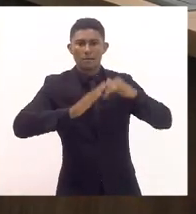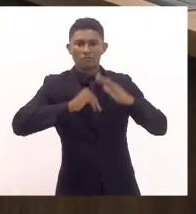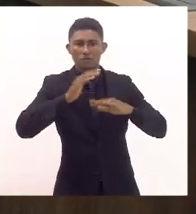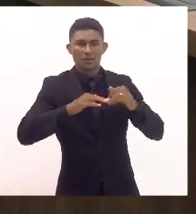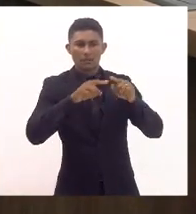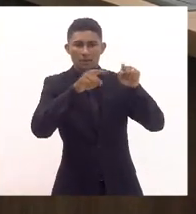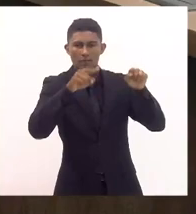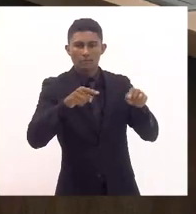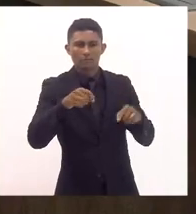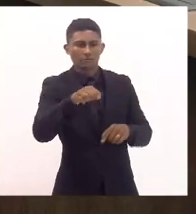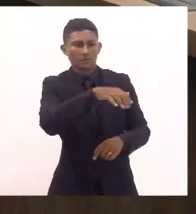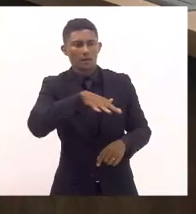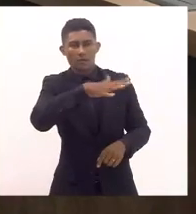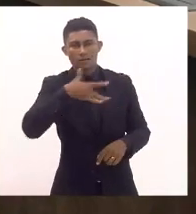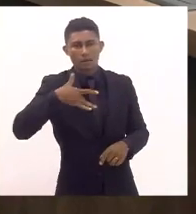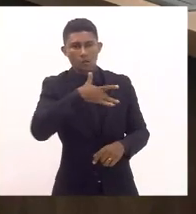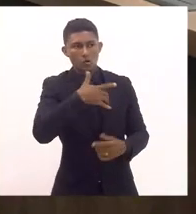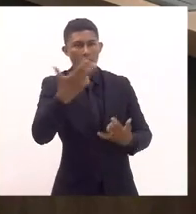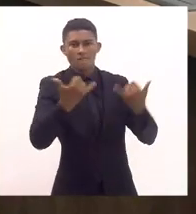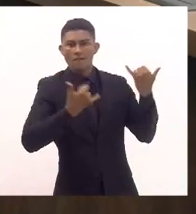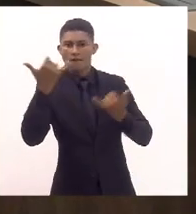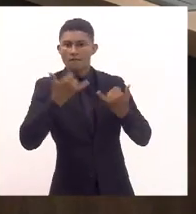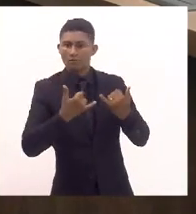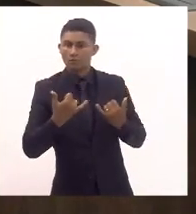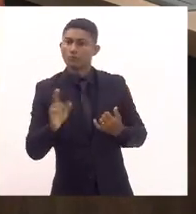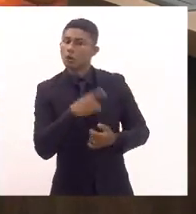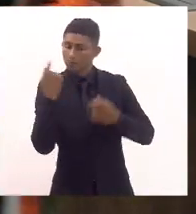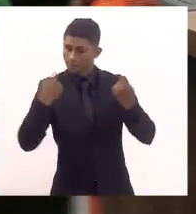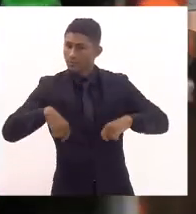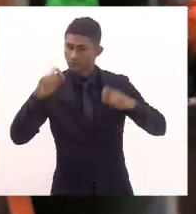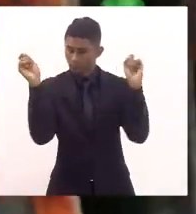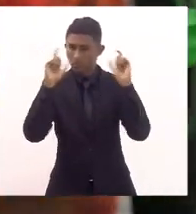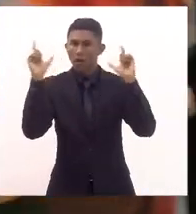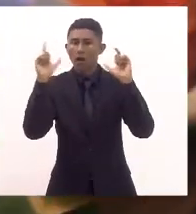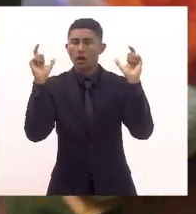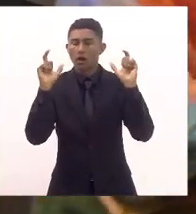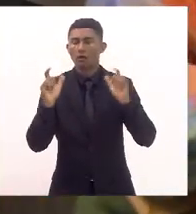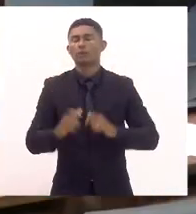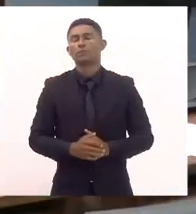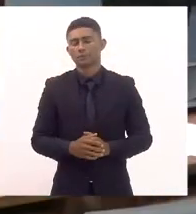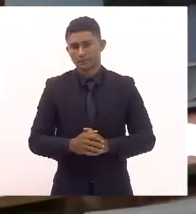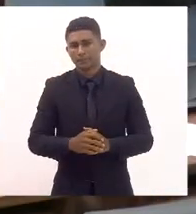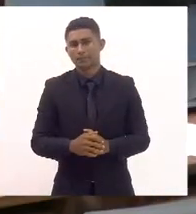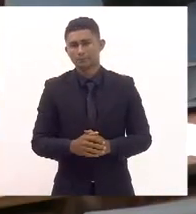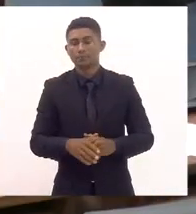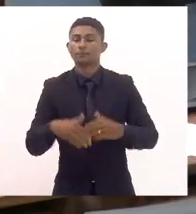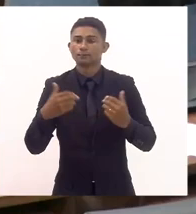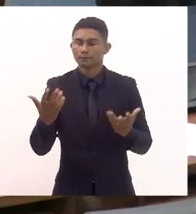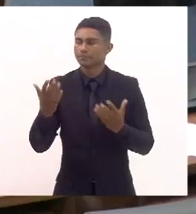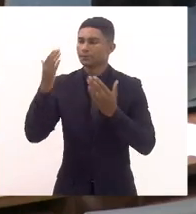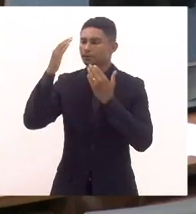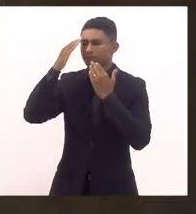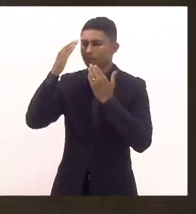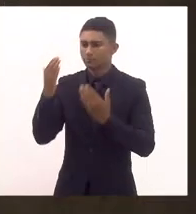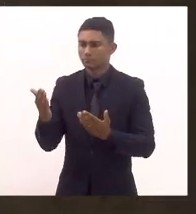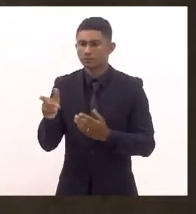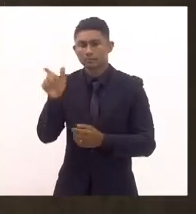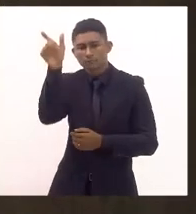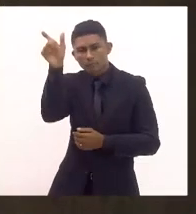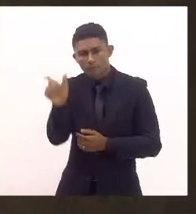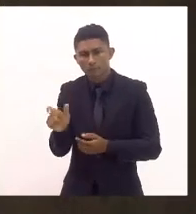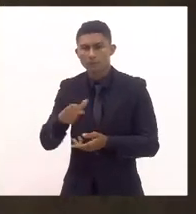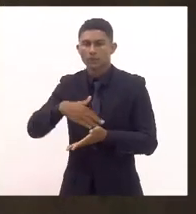então a gente deve aí acender aquela luzinha amarela então eu queria agradecer ao